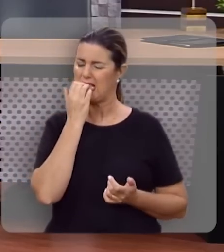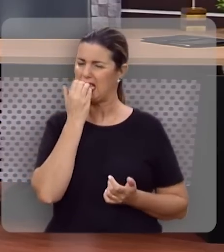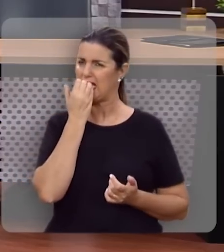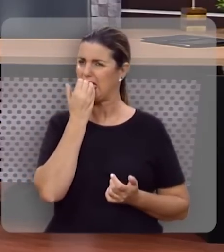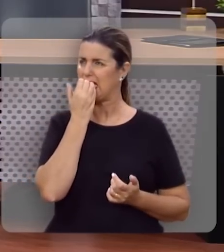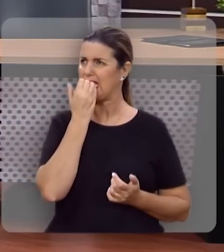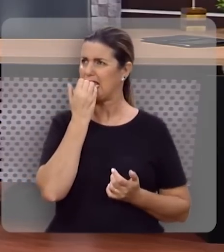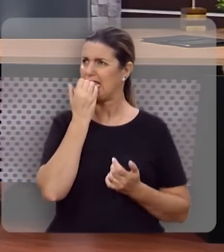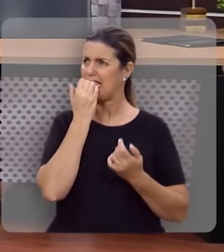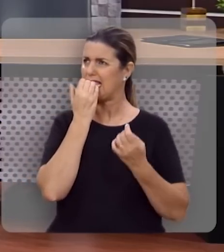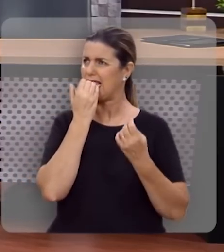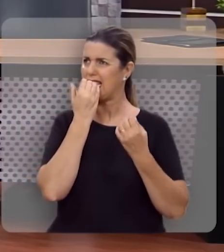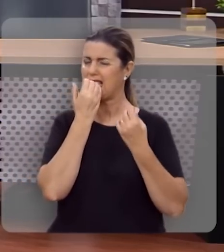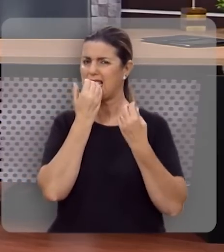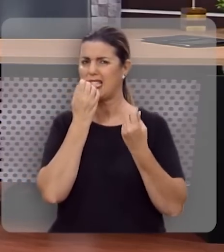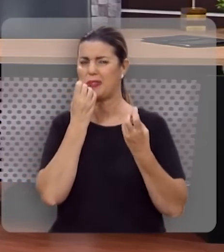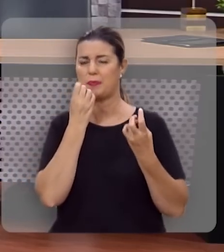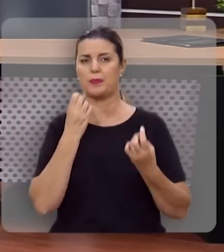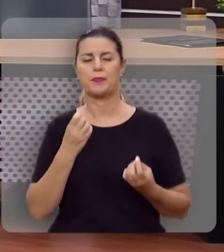unhas?